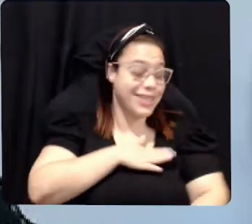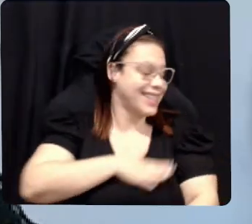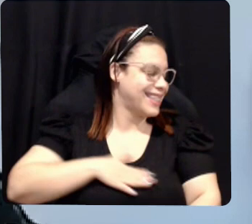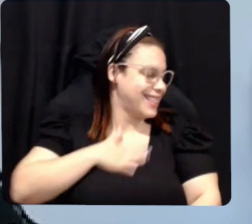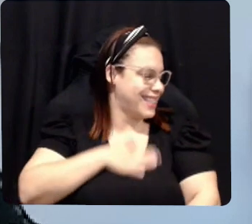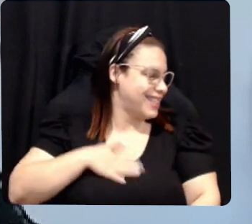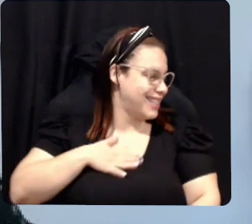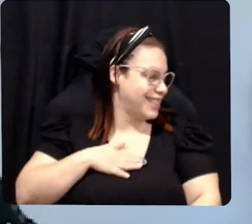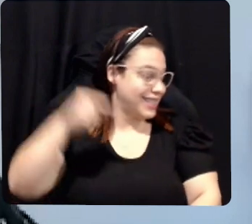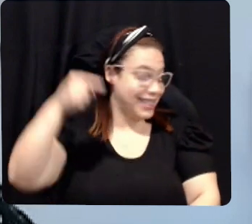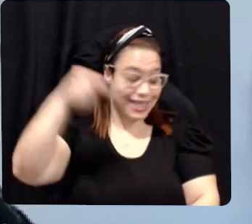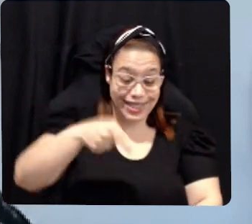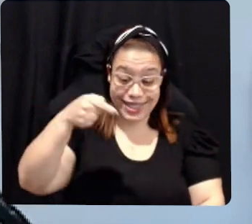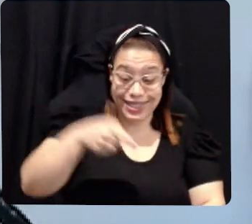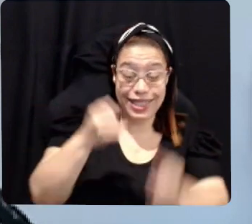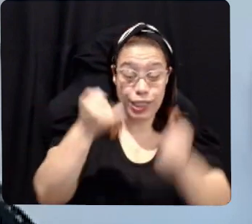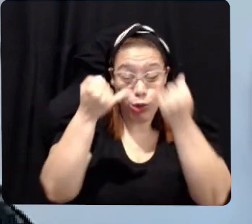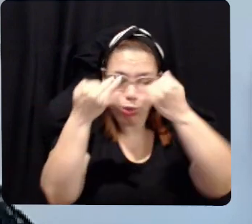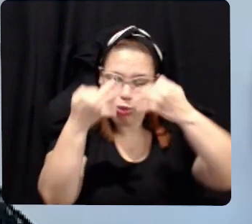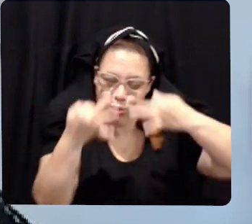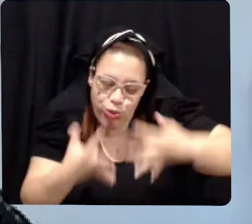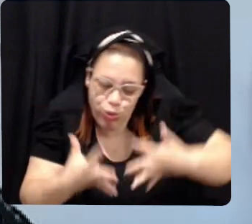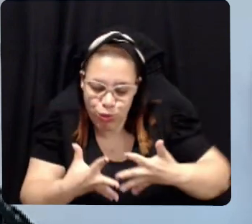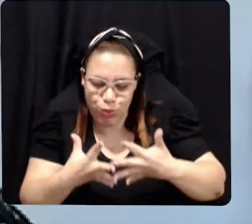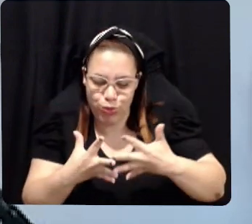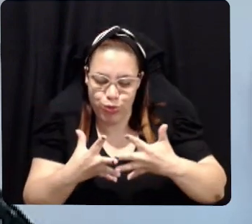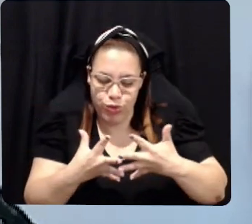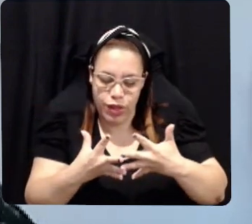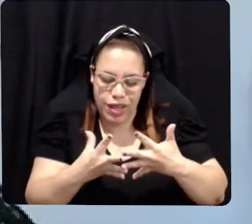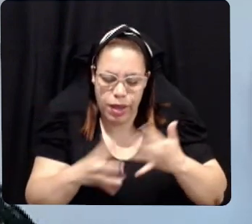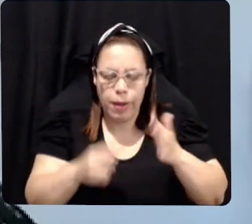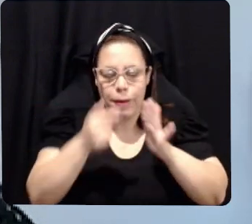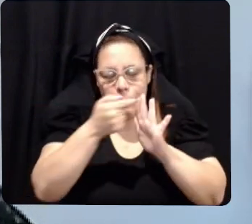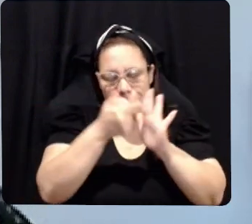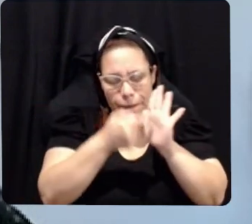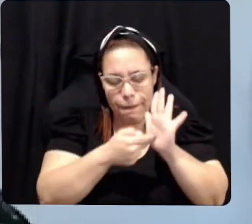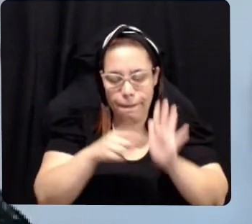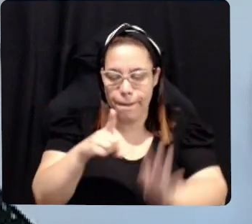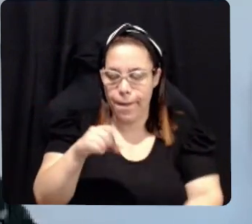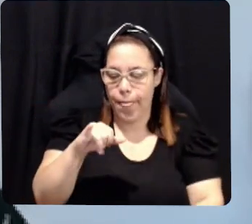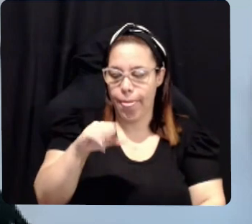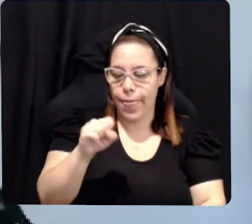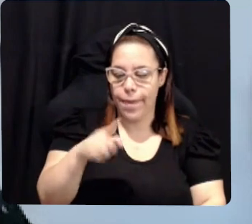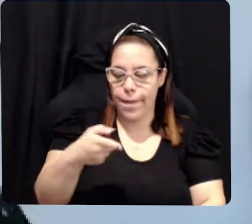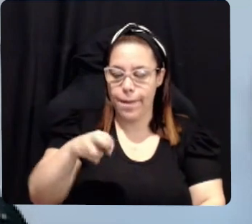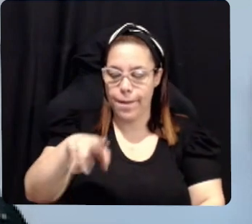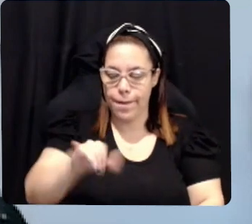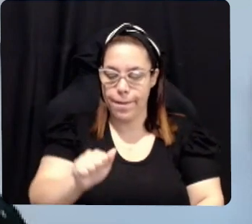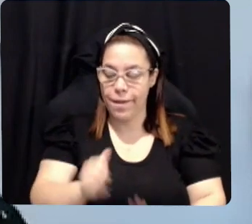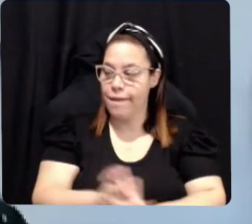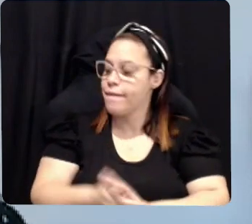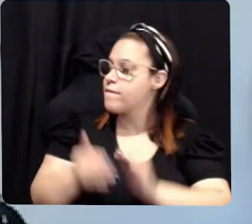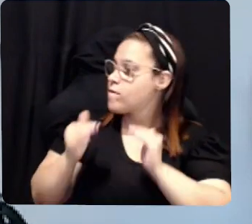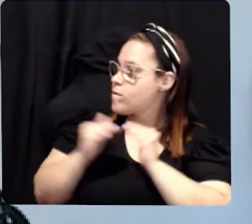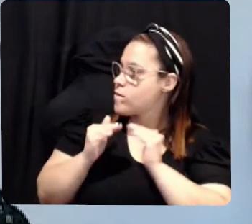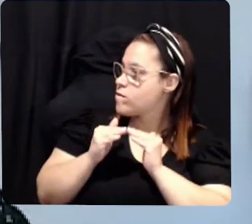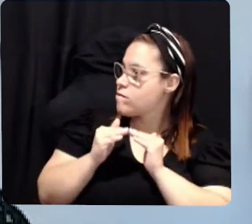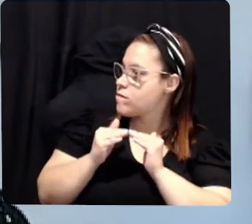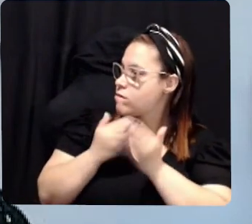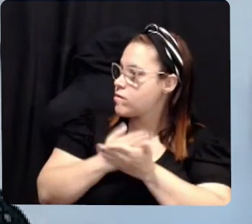Obrigada pelo convite. É sempre um prazer a gente trazer esclarecimento sobre essa condição, a